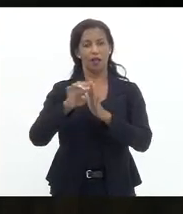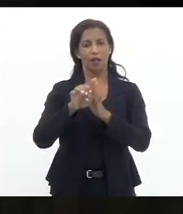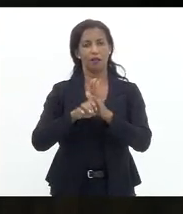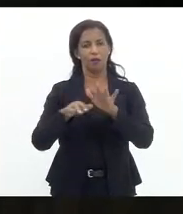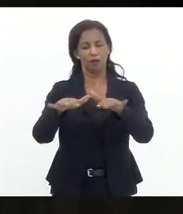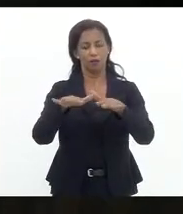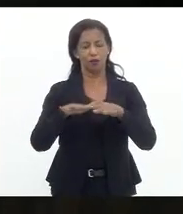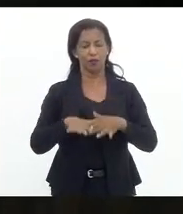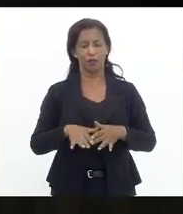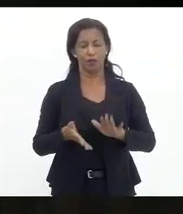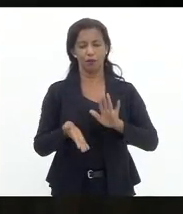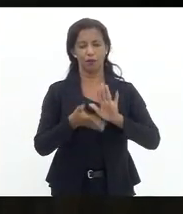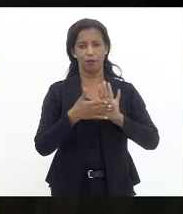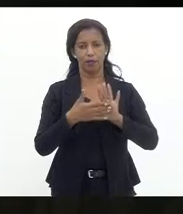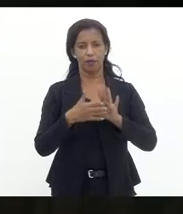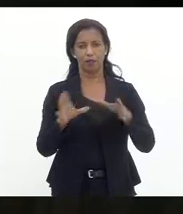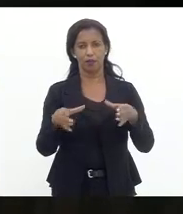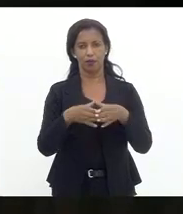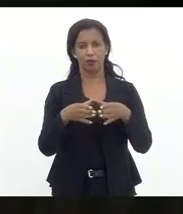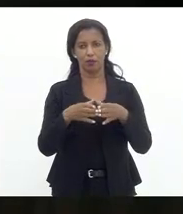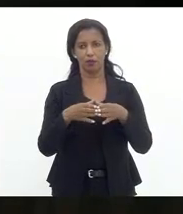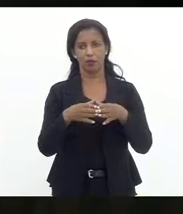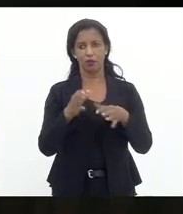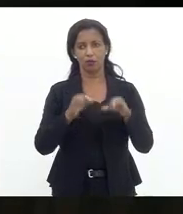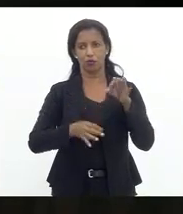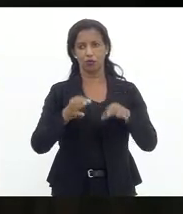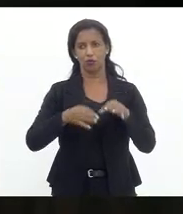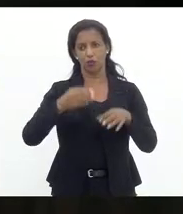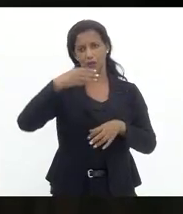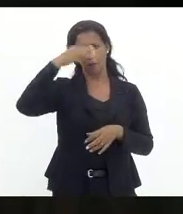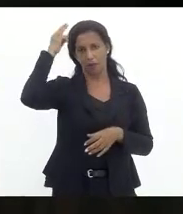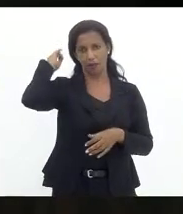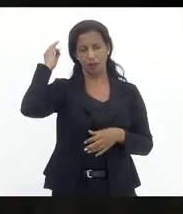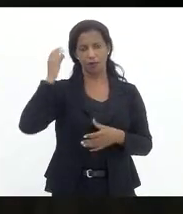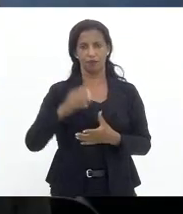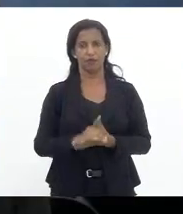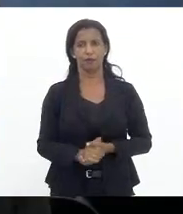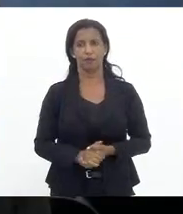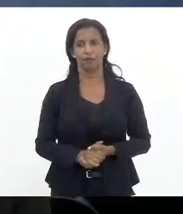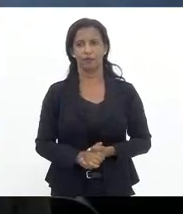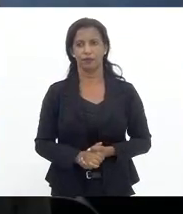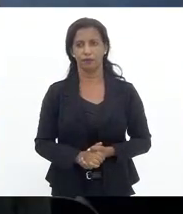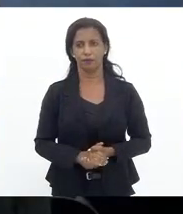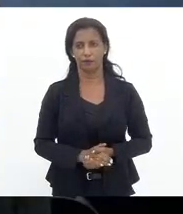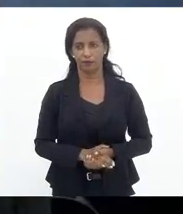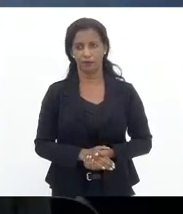plenário. Para emitir parecer pela Comissão de Constituição e Justiça, deputado Márcio Pacheco.